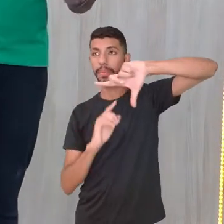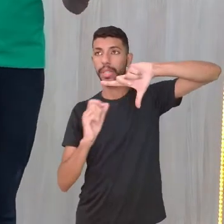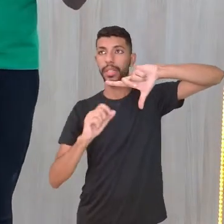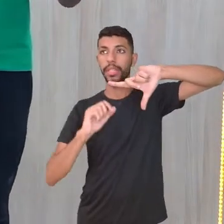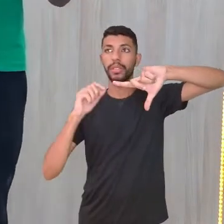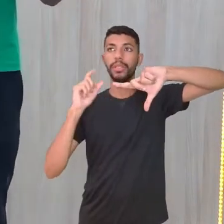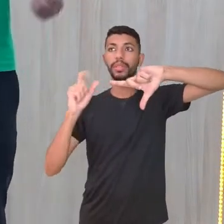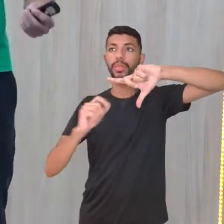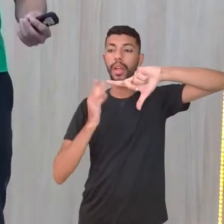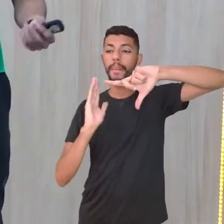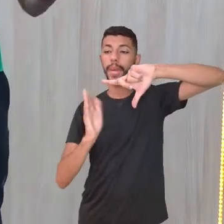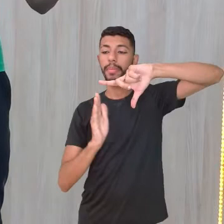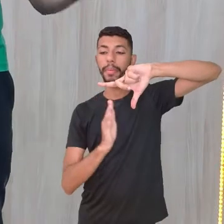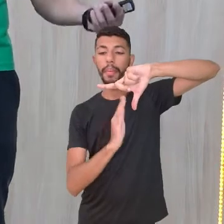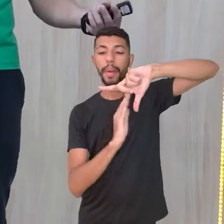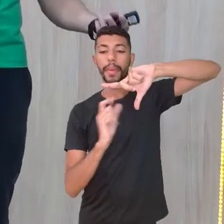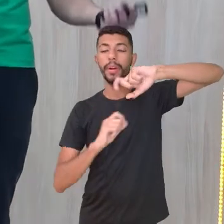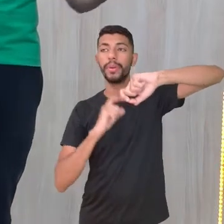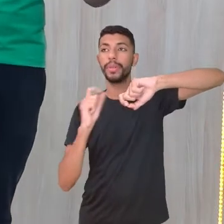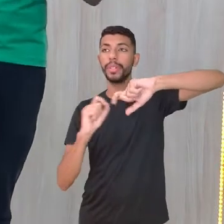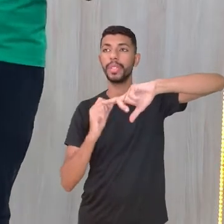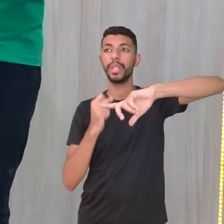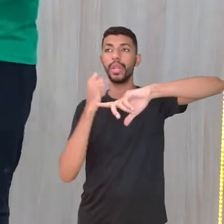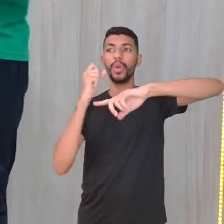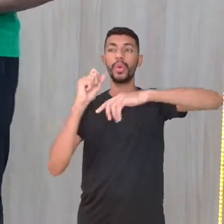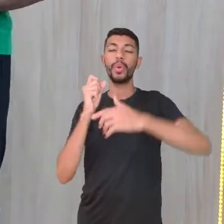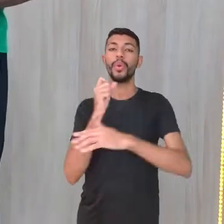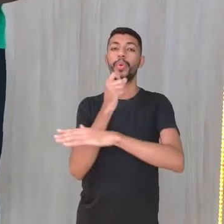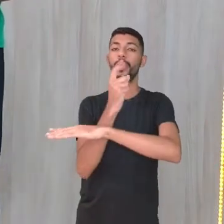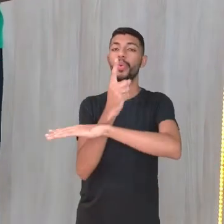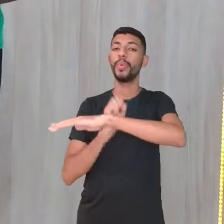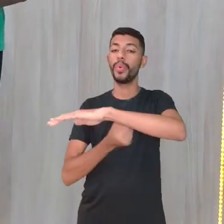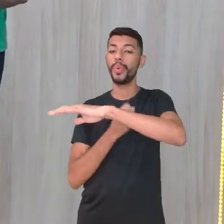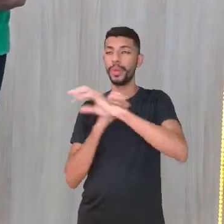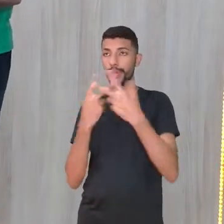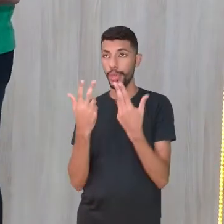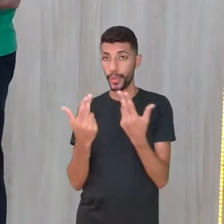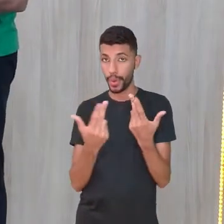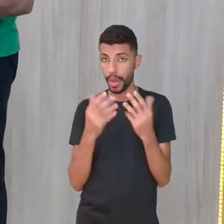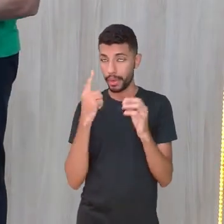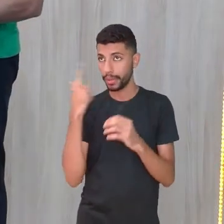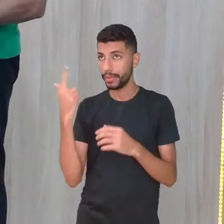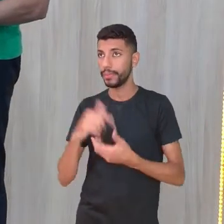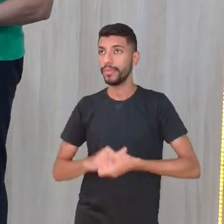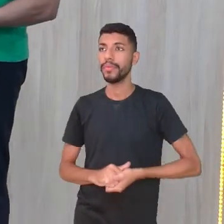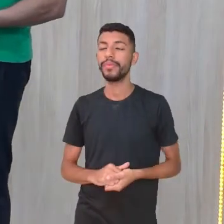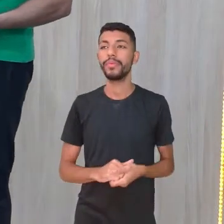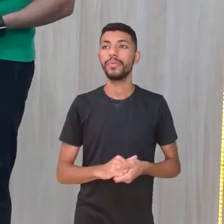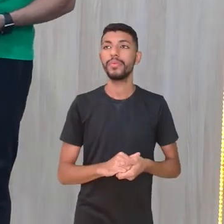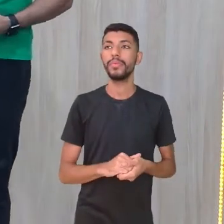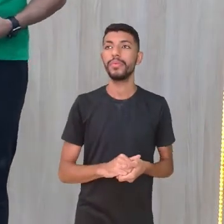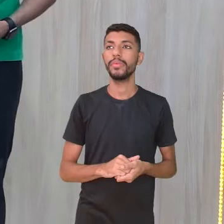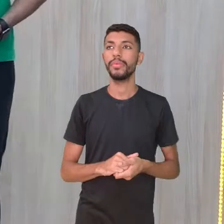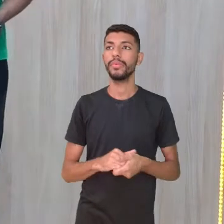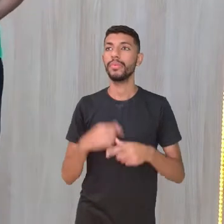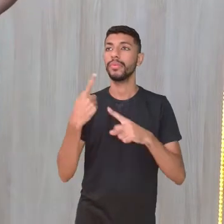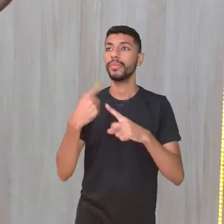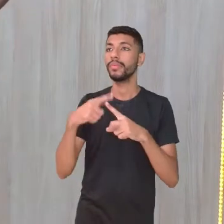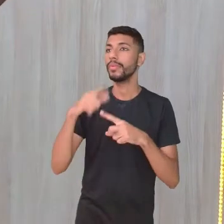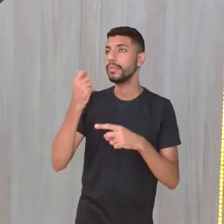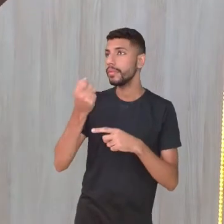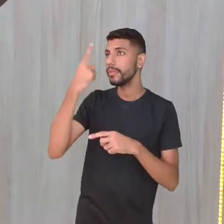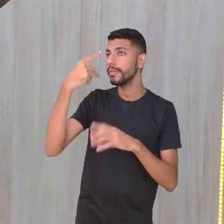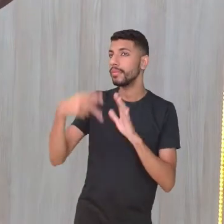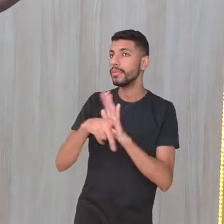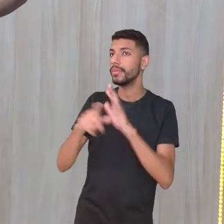em pedaços, certo? Dividir ele aí em 8 pedacinhos iguais, beleza? Por que 8 pedacinhos iguais, Pedro? Porque essa é a ideia